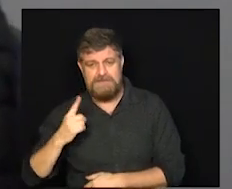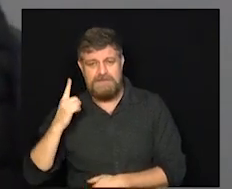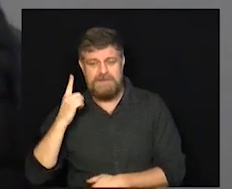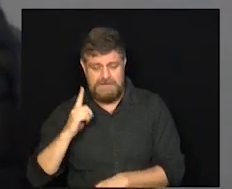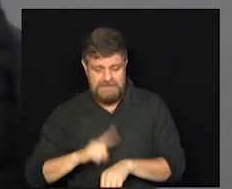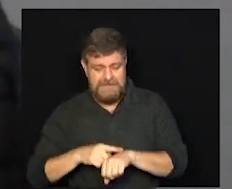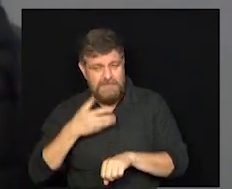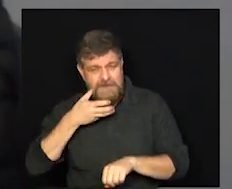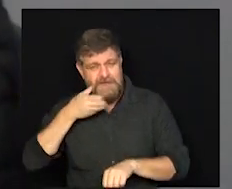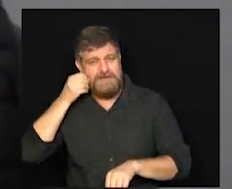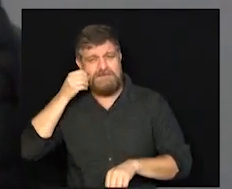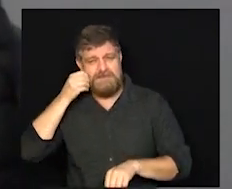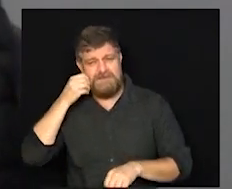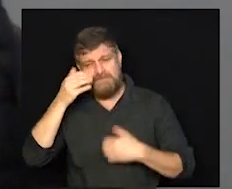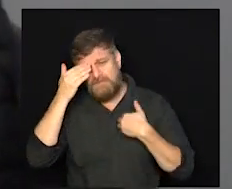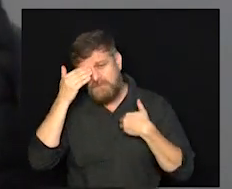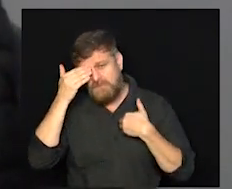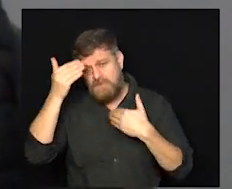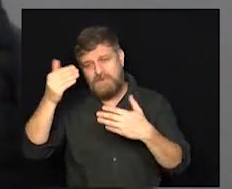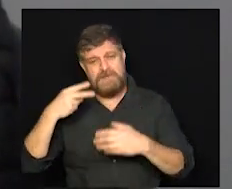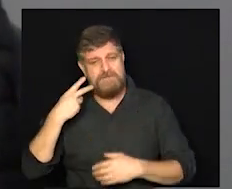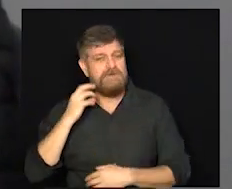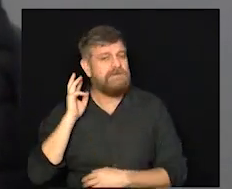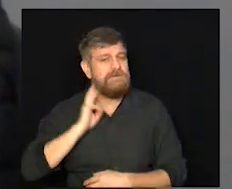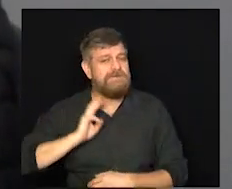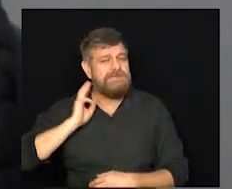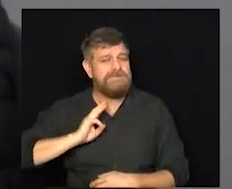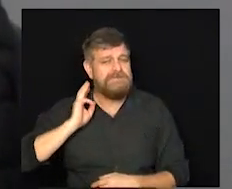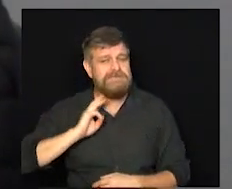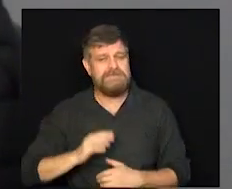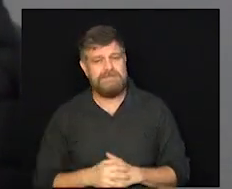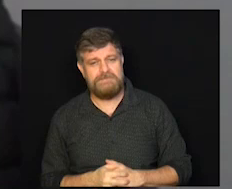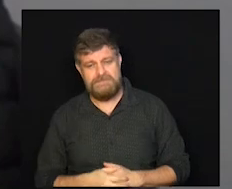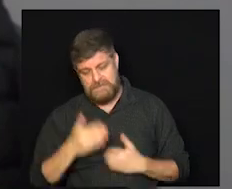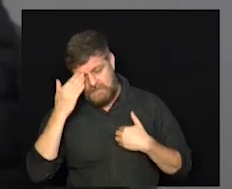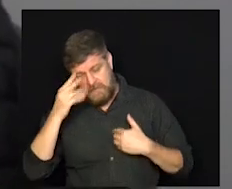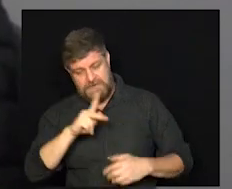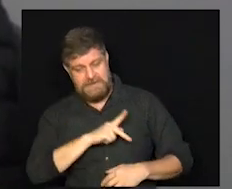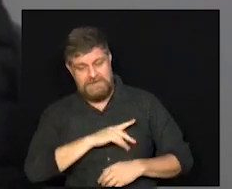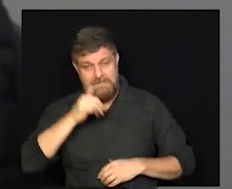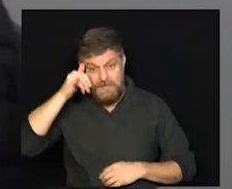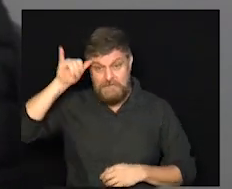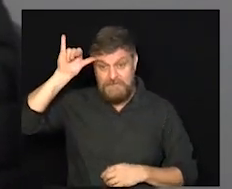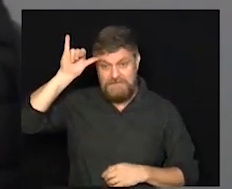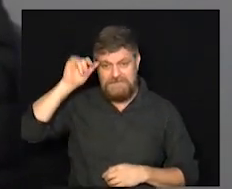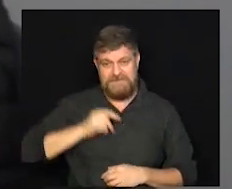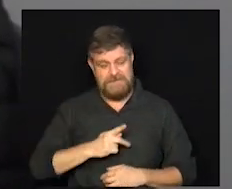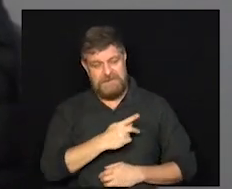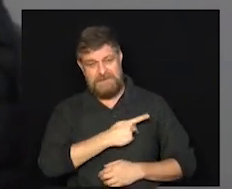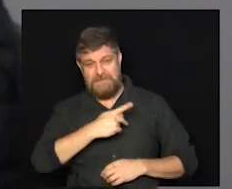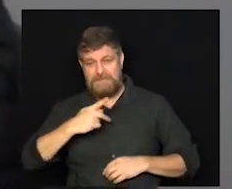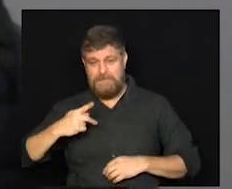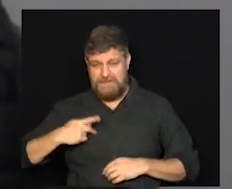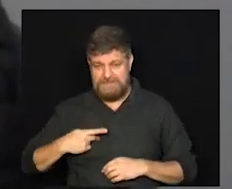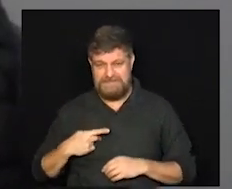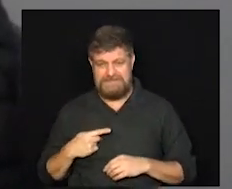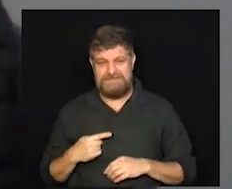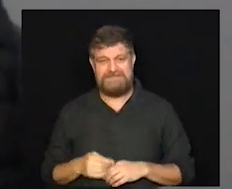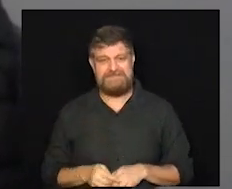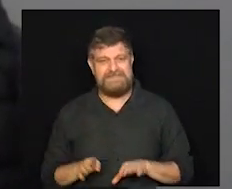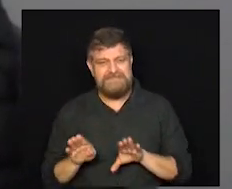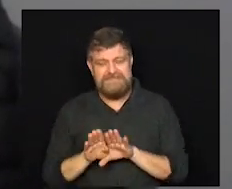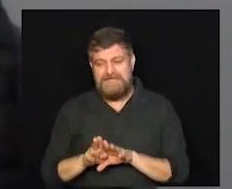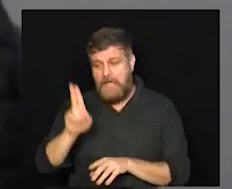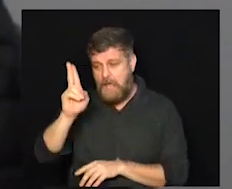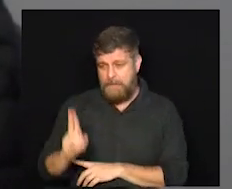tempo. Muito obrigado, Cecílio, muito obrigado aí, Paulo Búfalo, pastor André, o padre André,